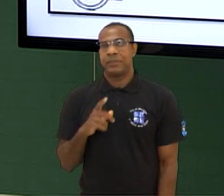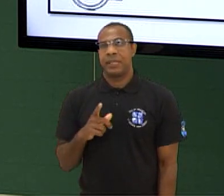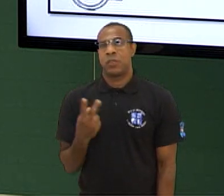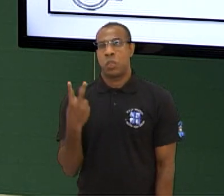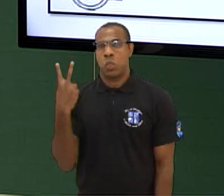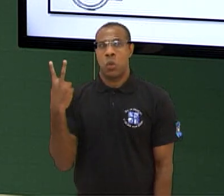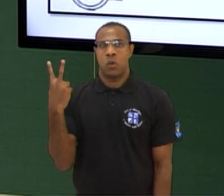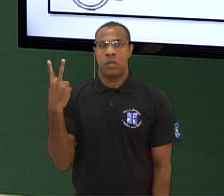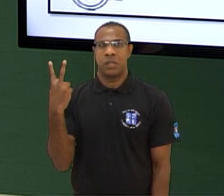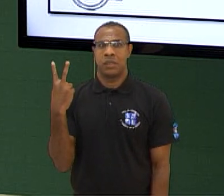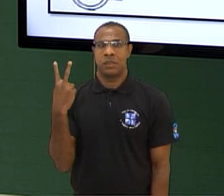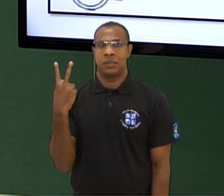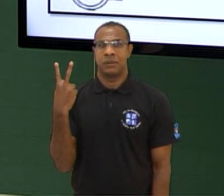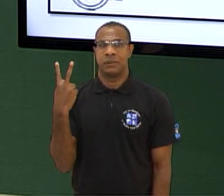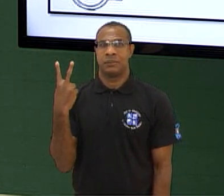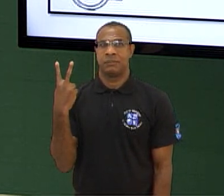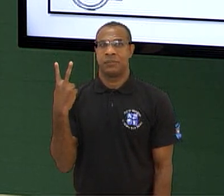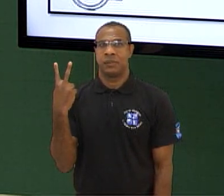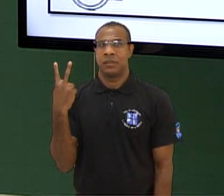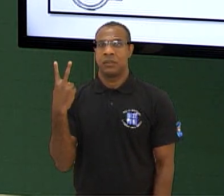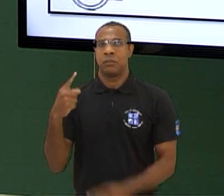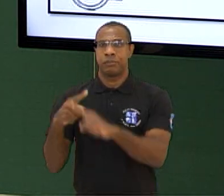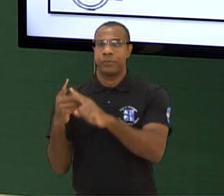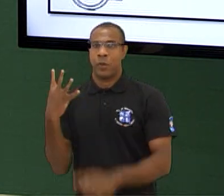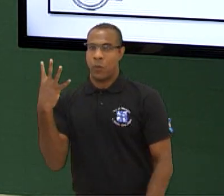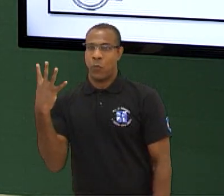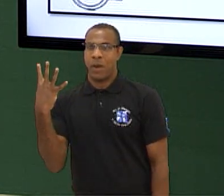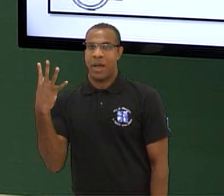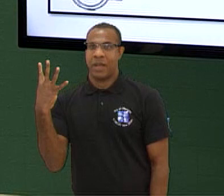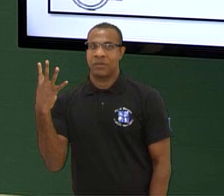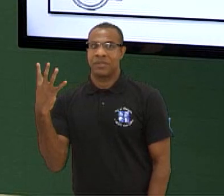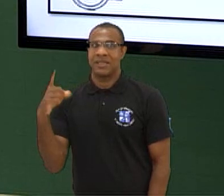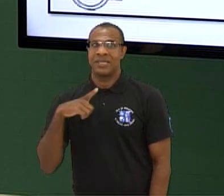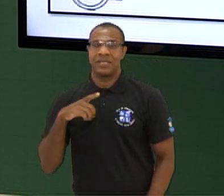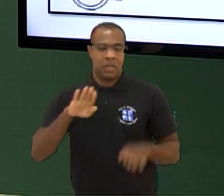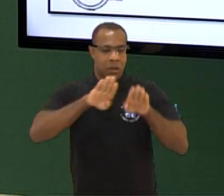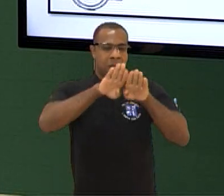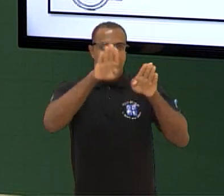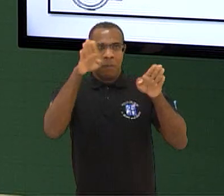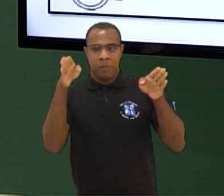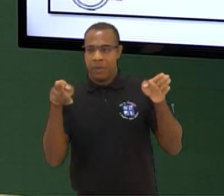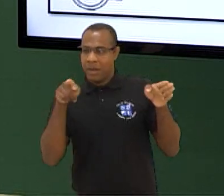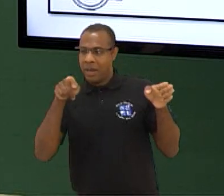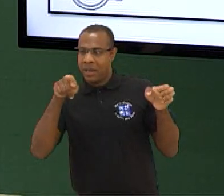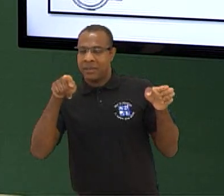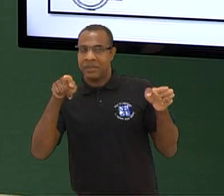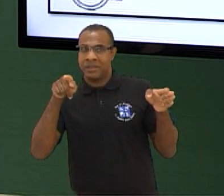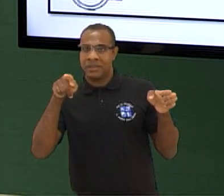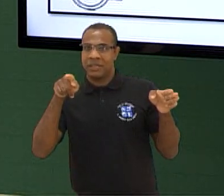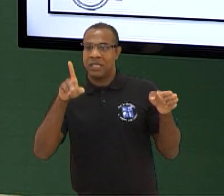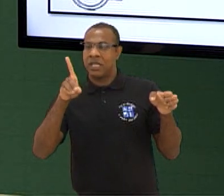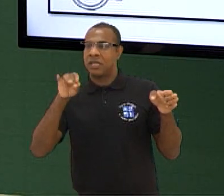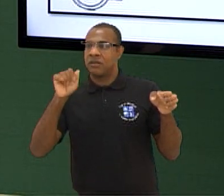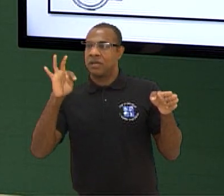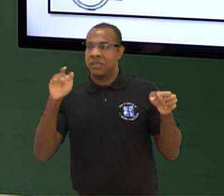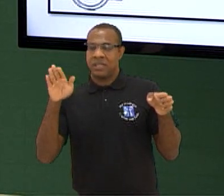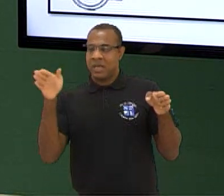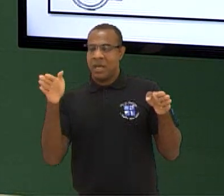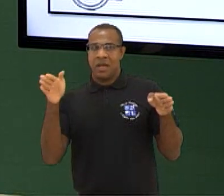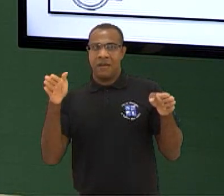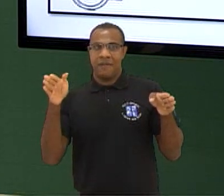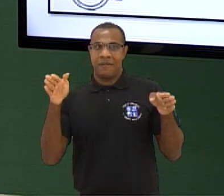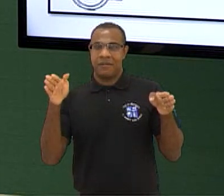2x4, certo? Onde que você teria uma tração dianteira, por exemplo, o que vai acontecer? Se a